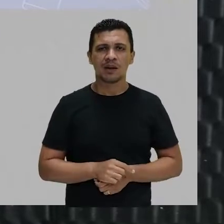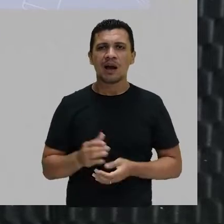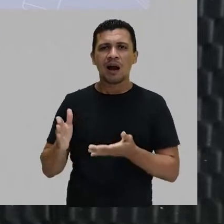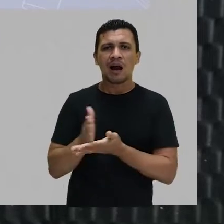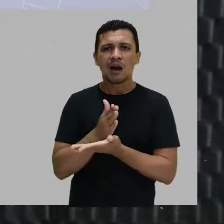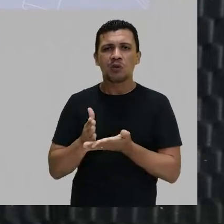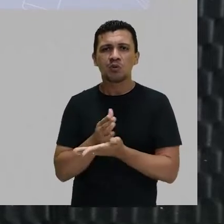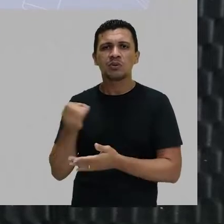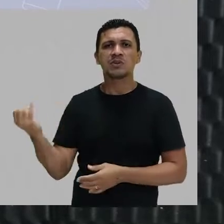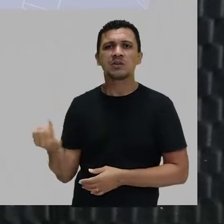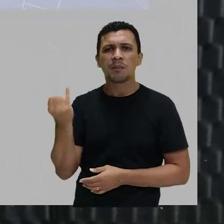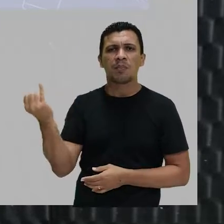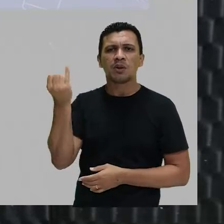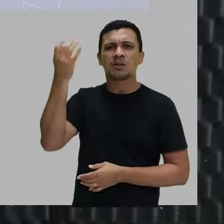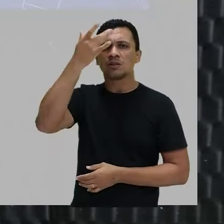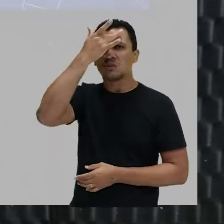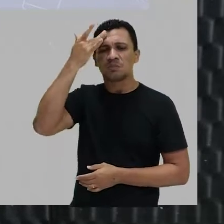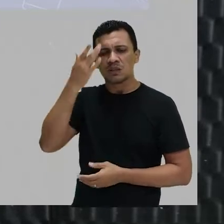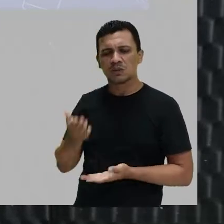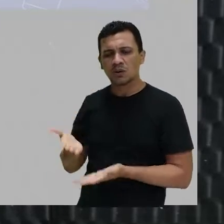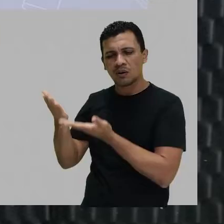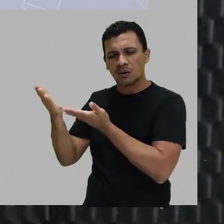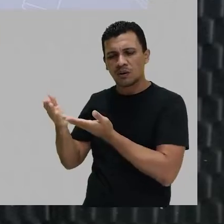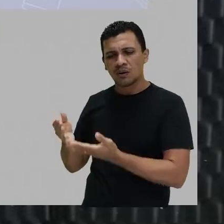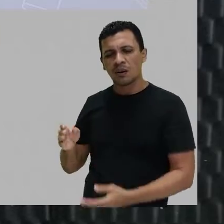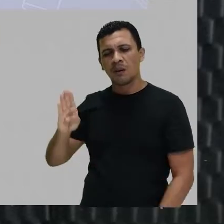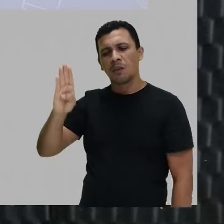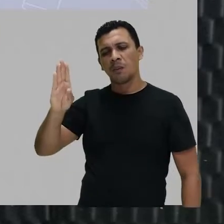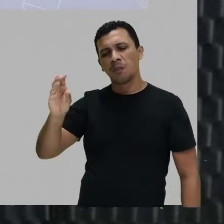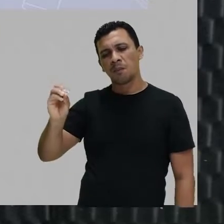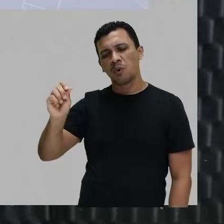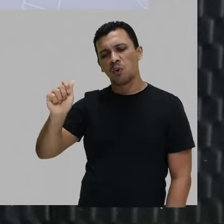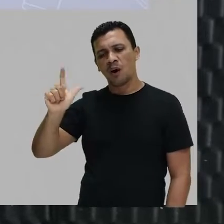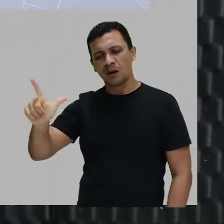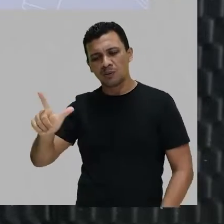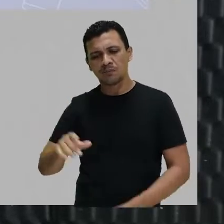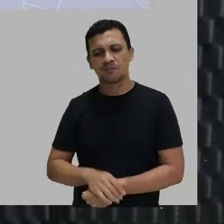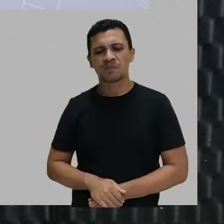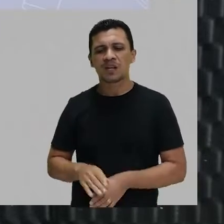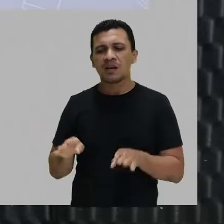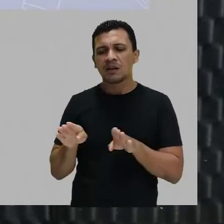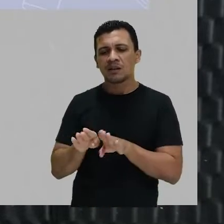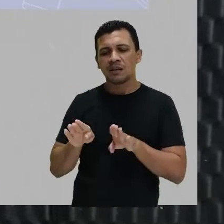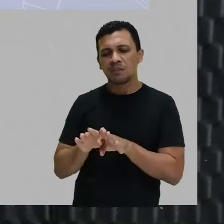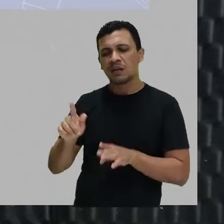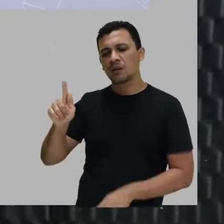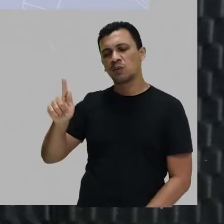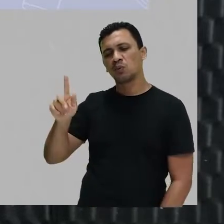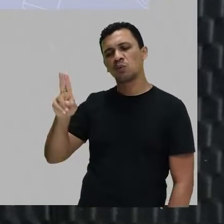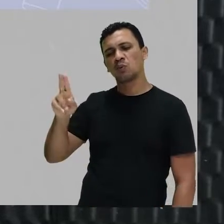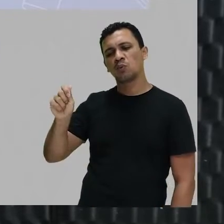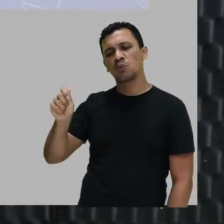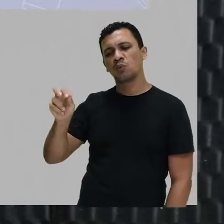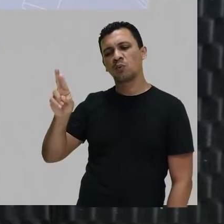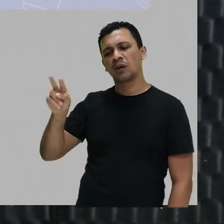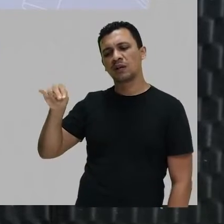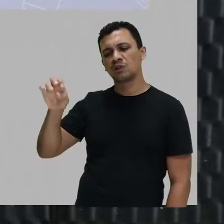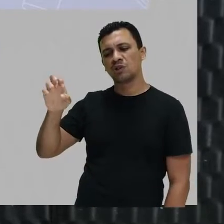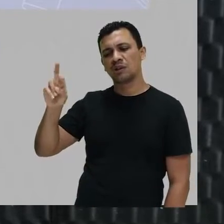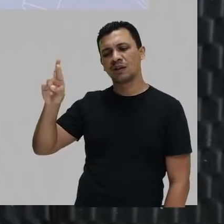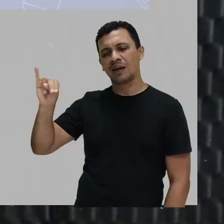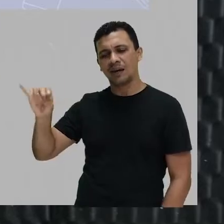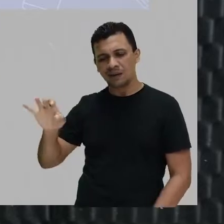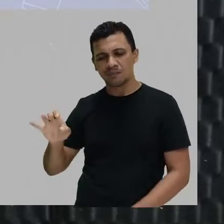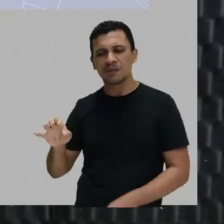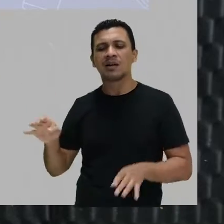chamado Augusto Boal, né? O Gianfrancesco Guarnieri, que é falecido, foi ator da Globo e tudo, e o sistema que a gente chama de